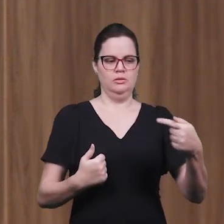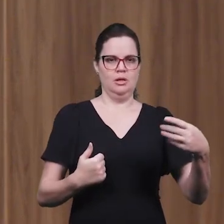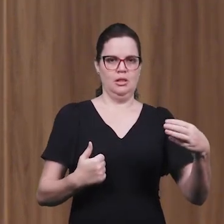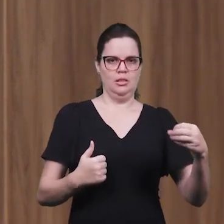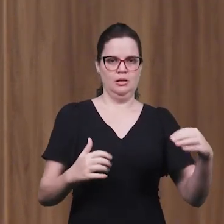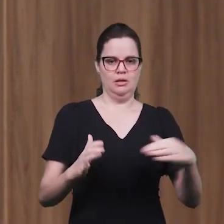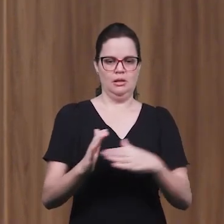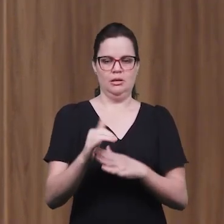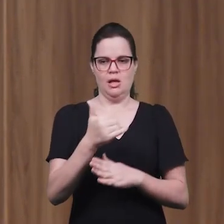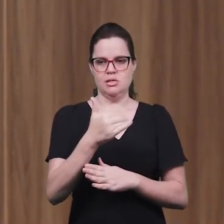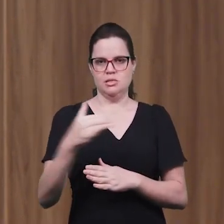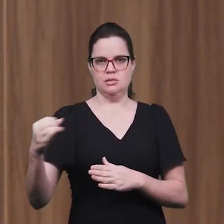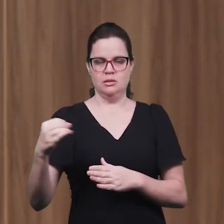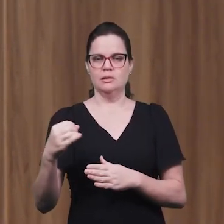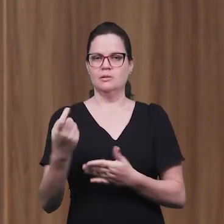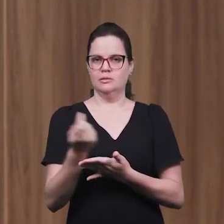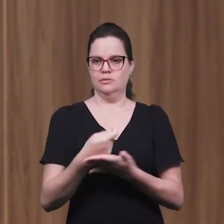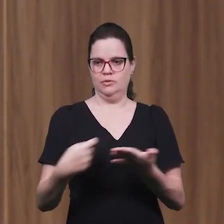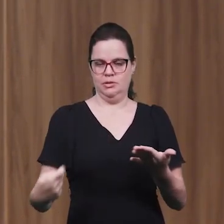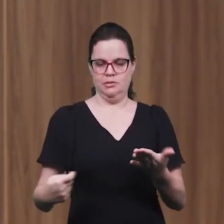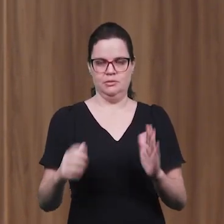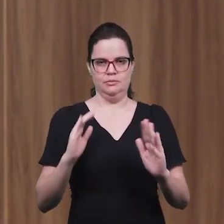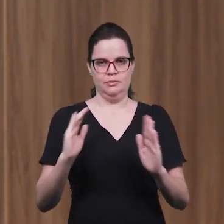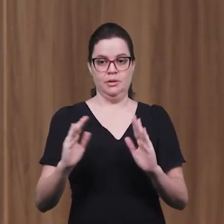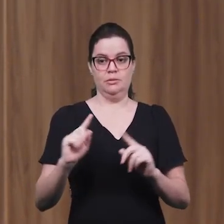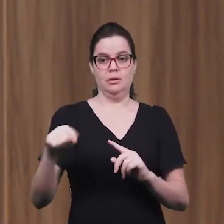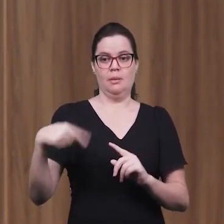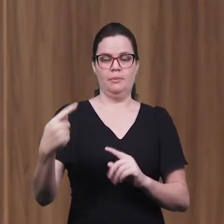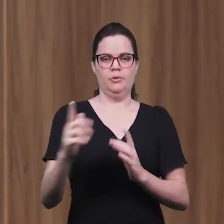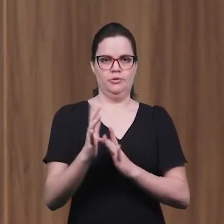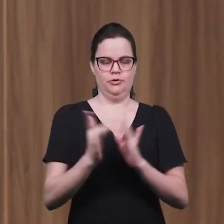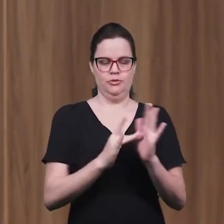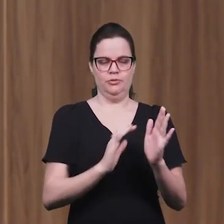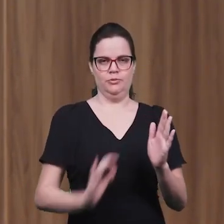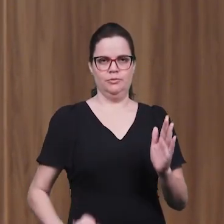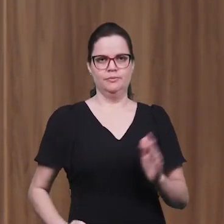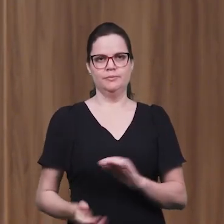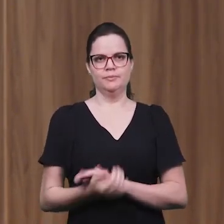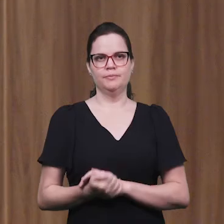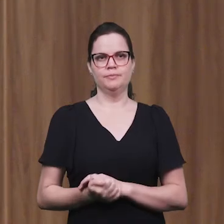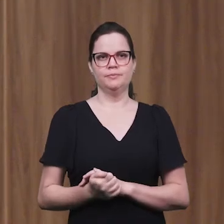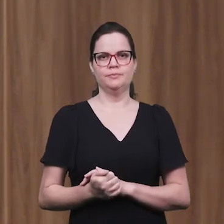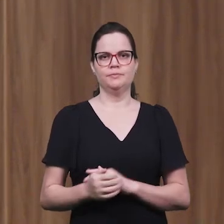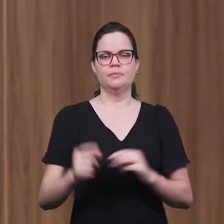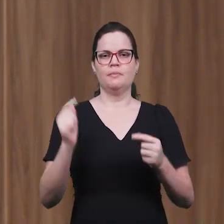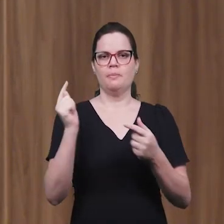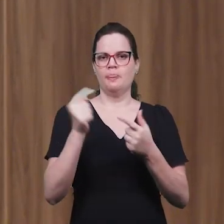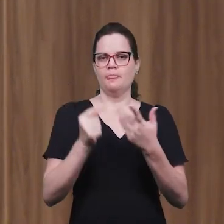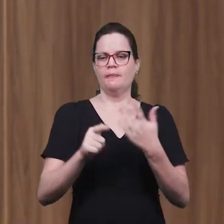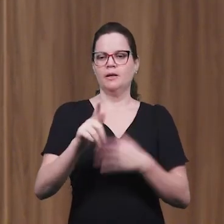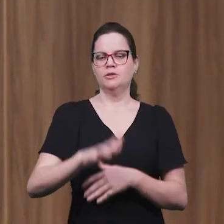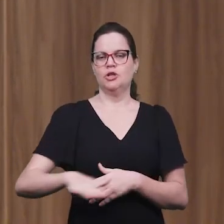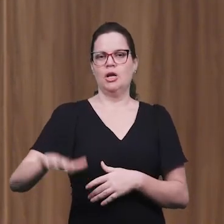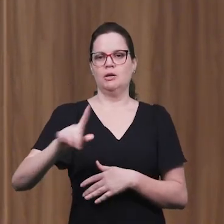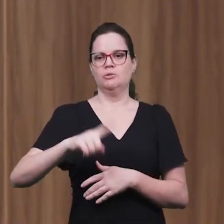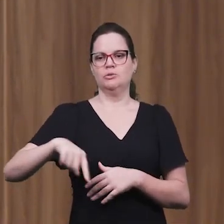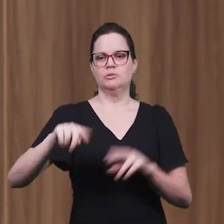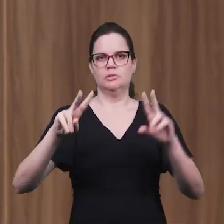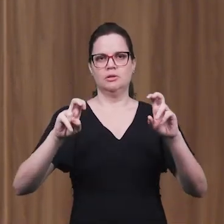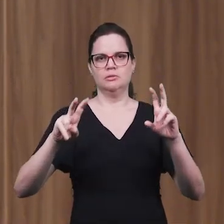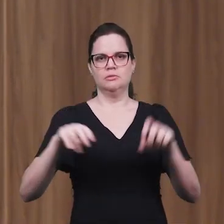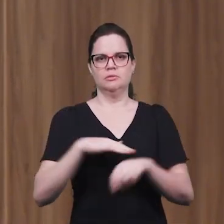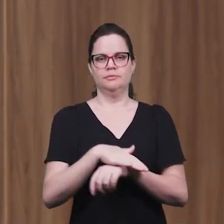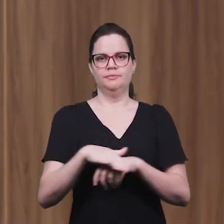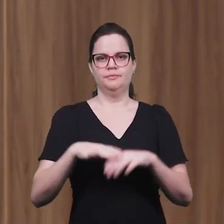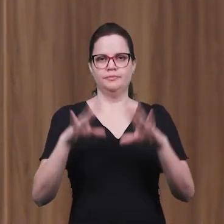70 e 100 depois de Cristo. Os tópicos gerais que nós vamos tratar aqui hoje,